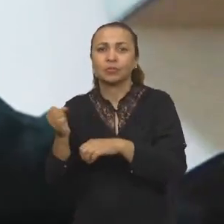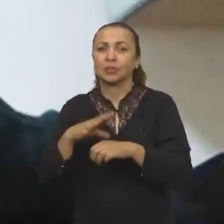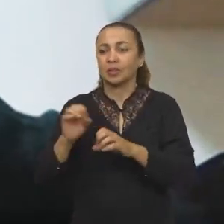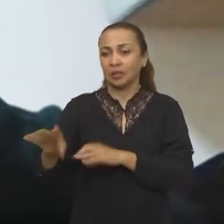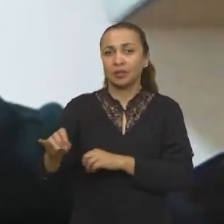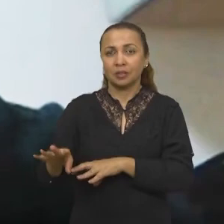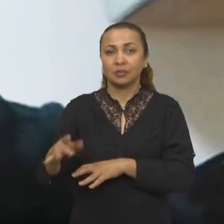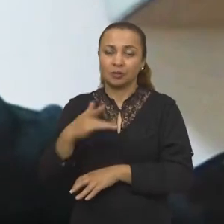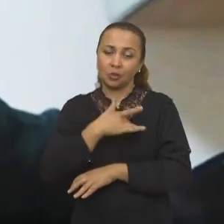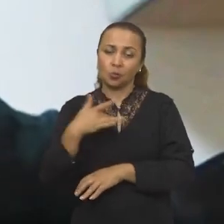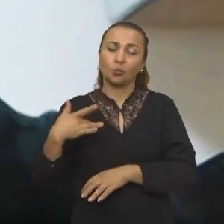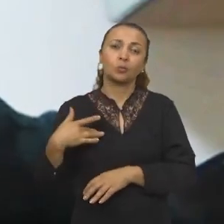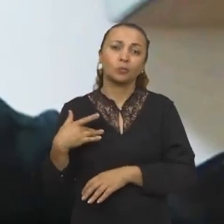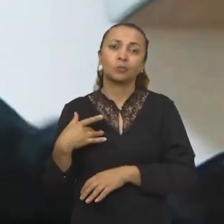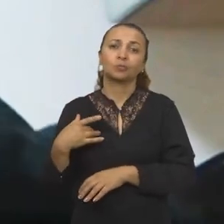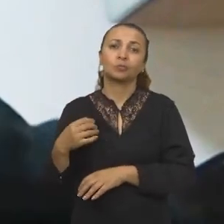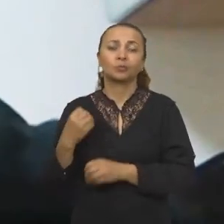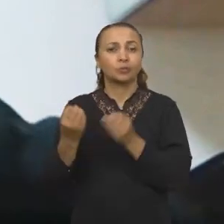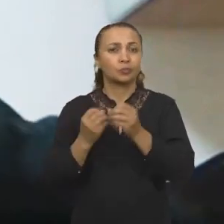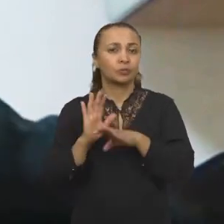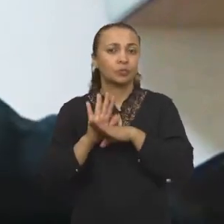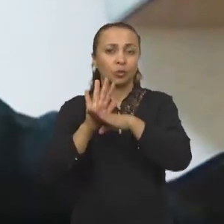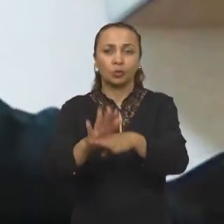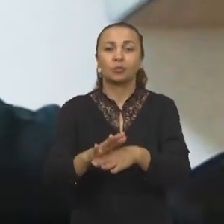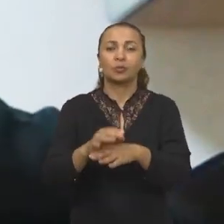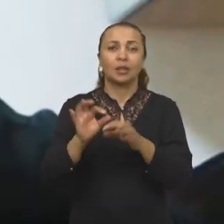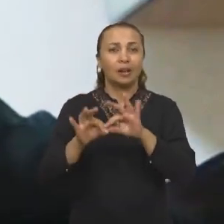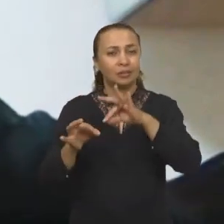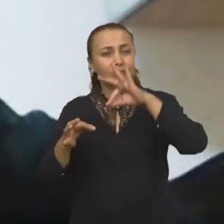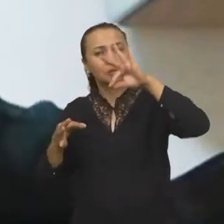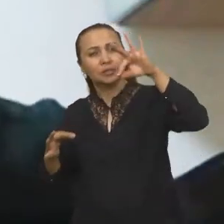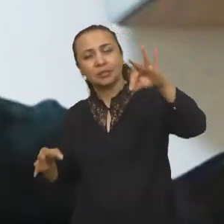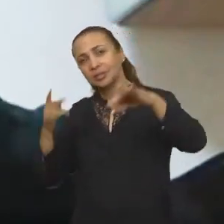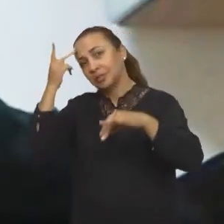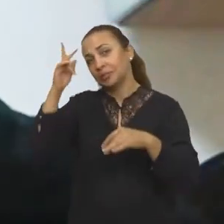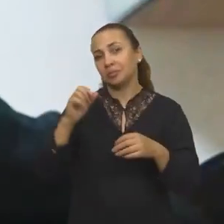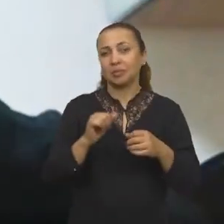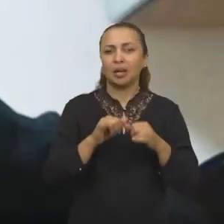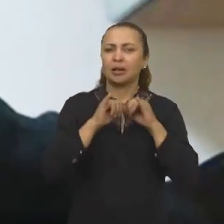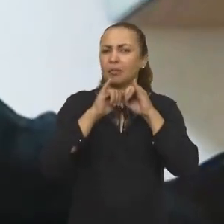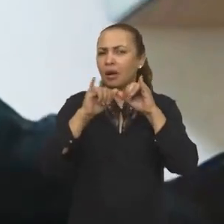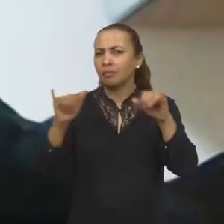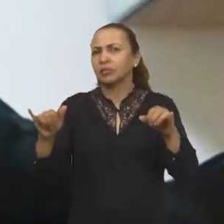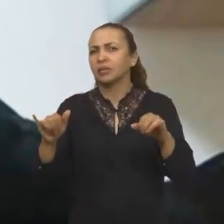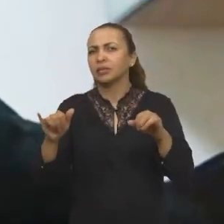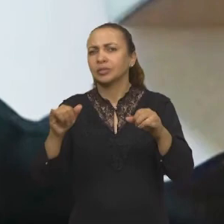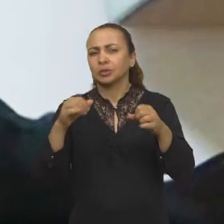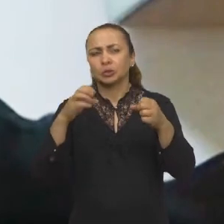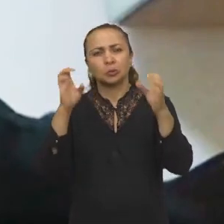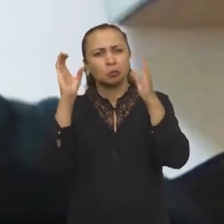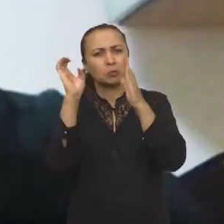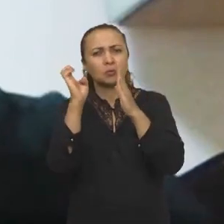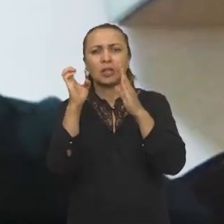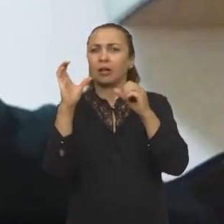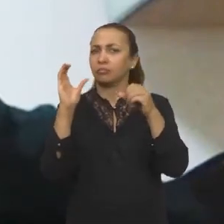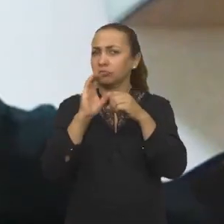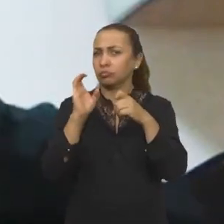de educação e saúde, por exemplo, na colaboração à distância para um pré-diagnóstico ou na avaliação remota de